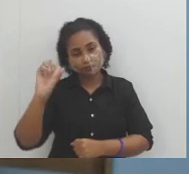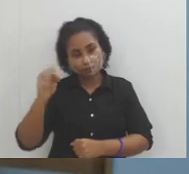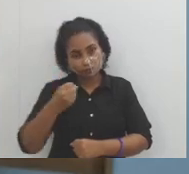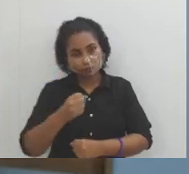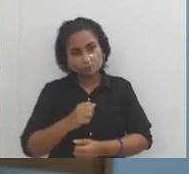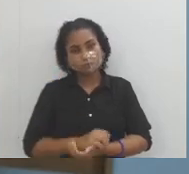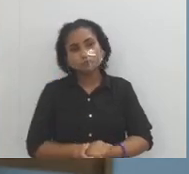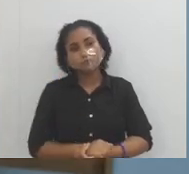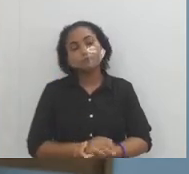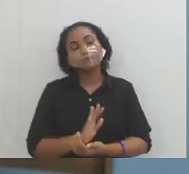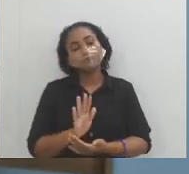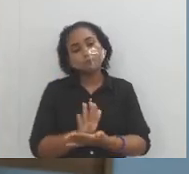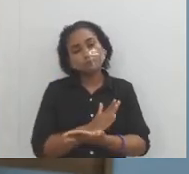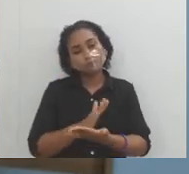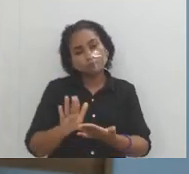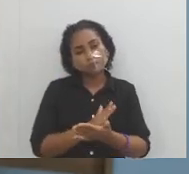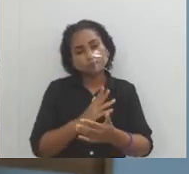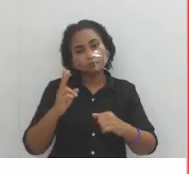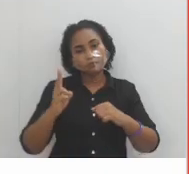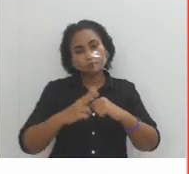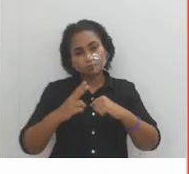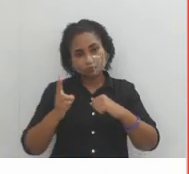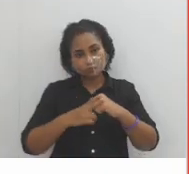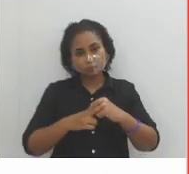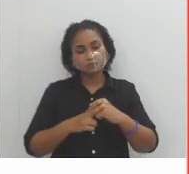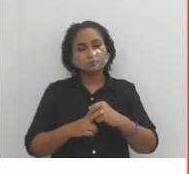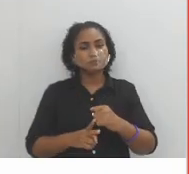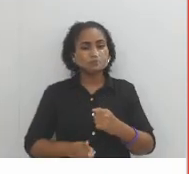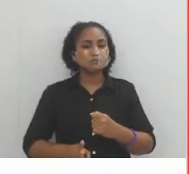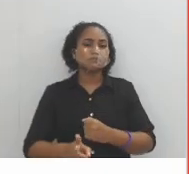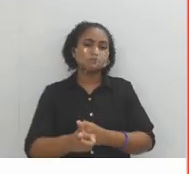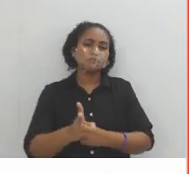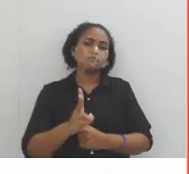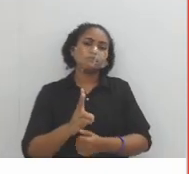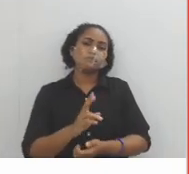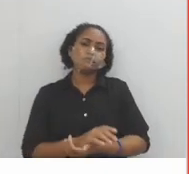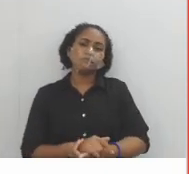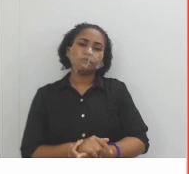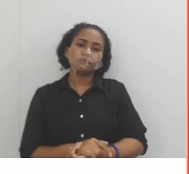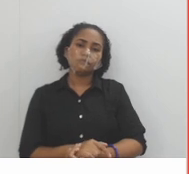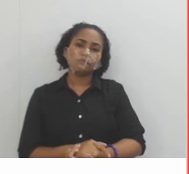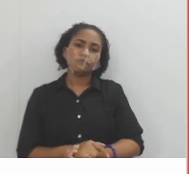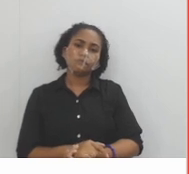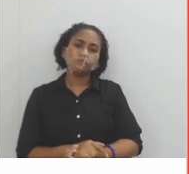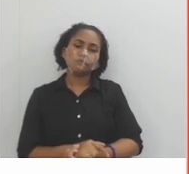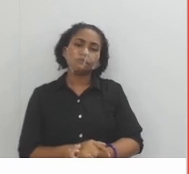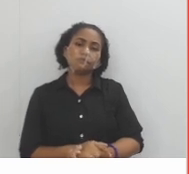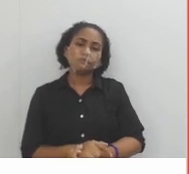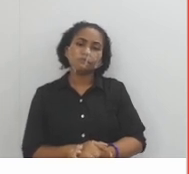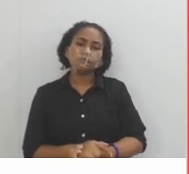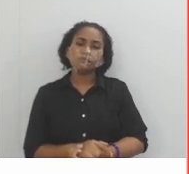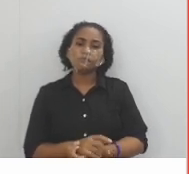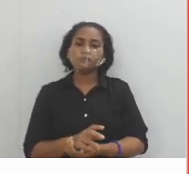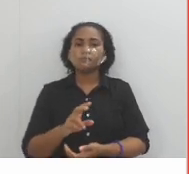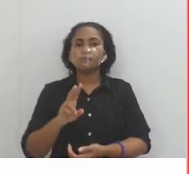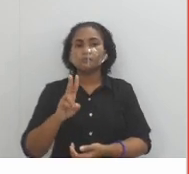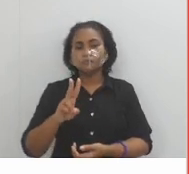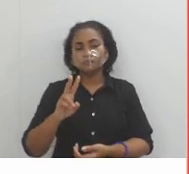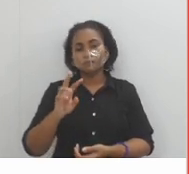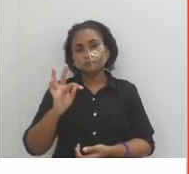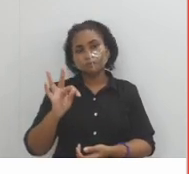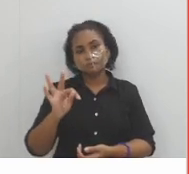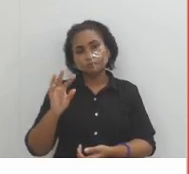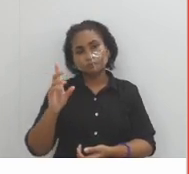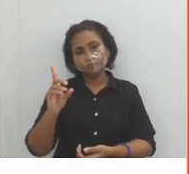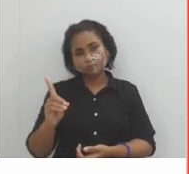Alguns verbos que geralmente são transitivos diretos, eu coloquei aí,